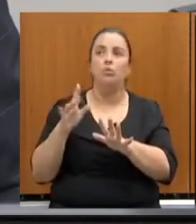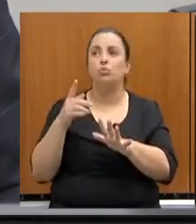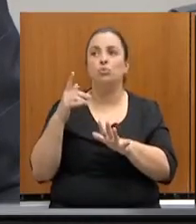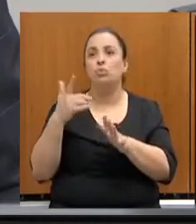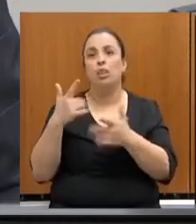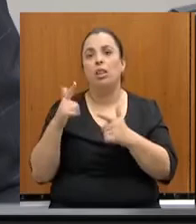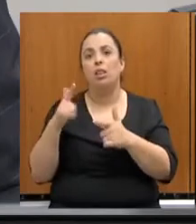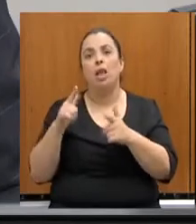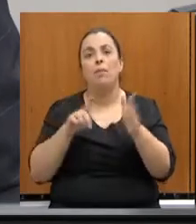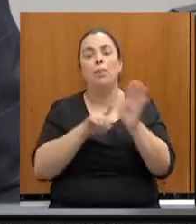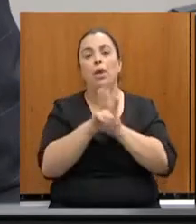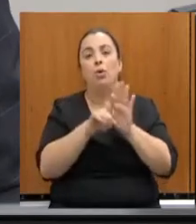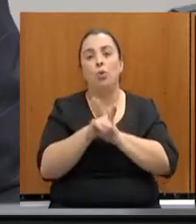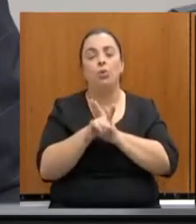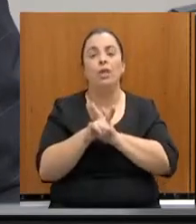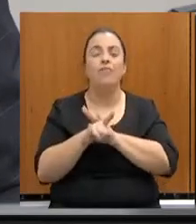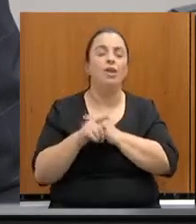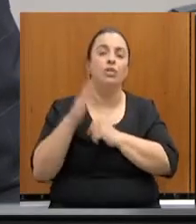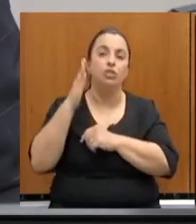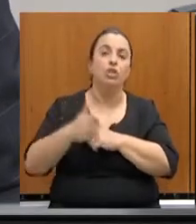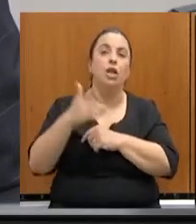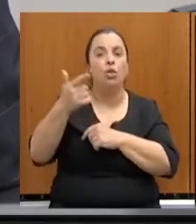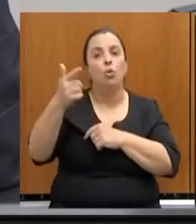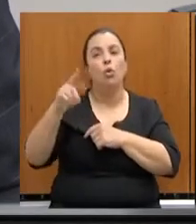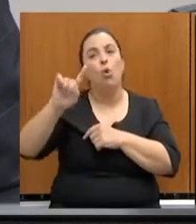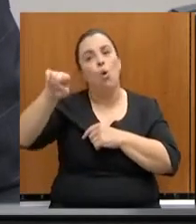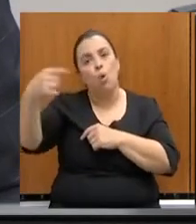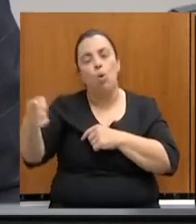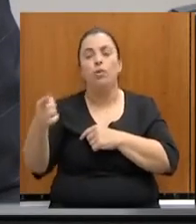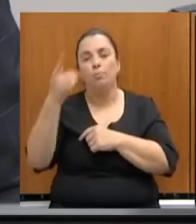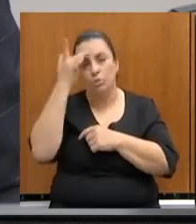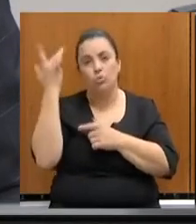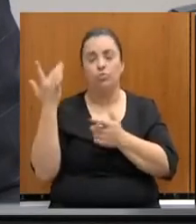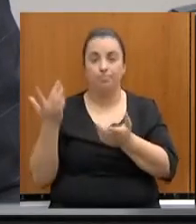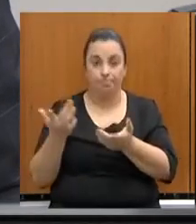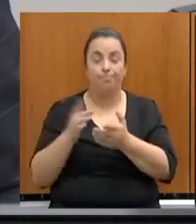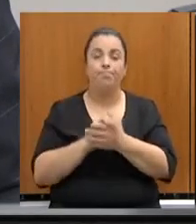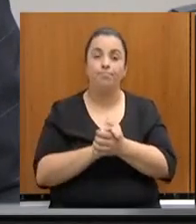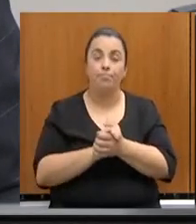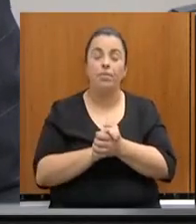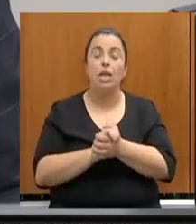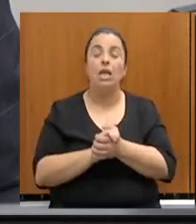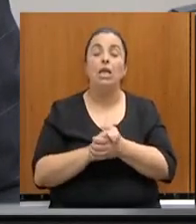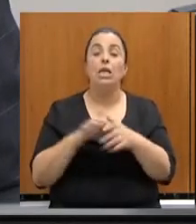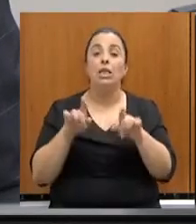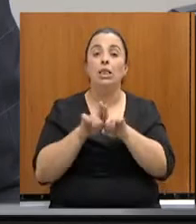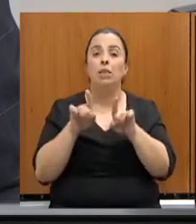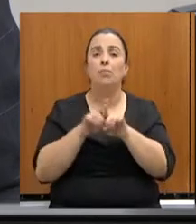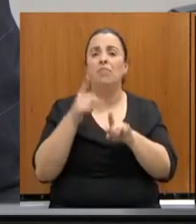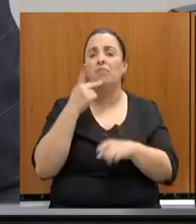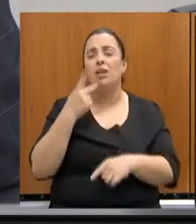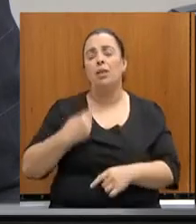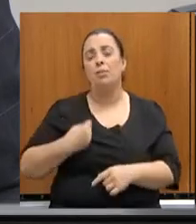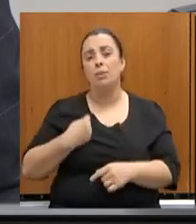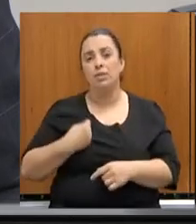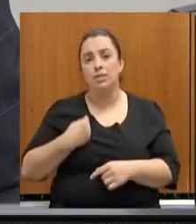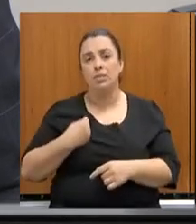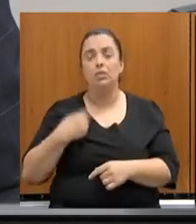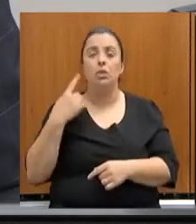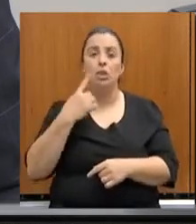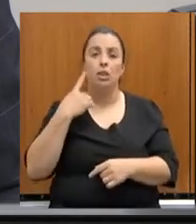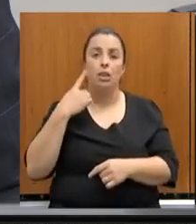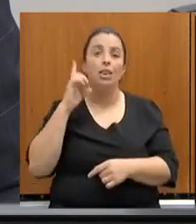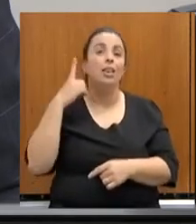indagações a serem feitos que eu passo ao próximo orador é aproveite para registrar a presença aqui do ilustre Deputado